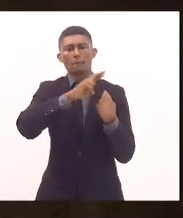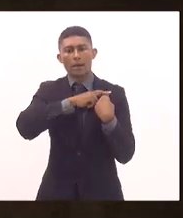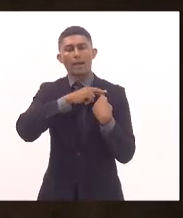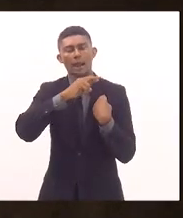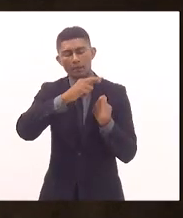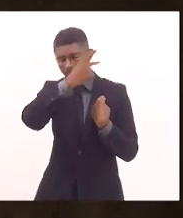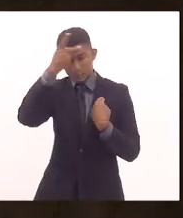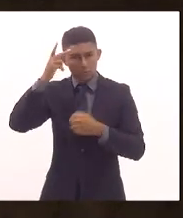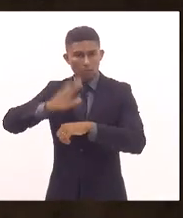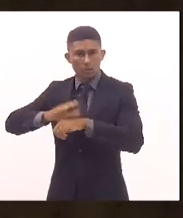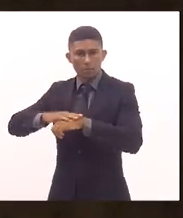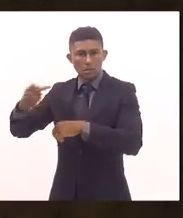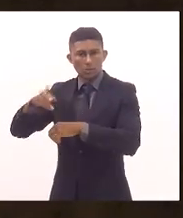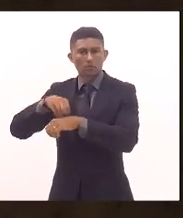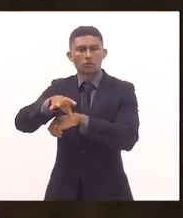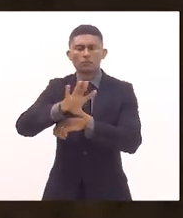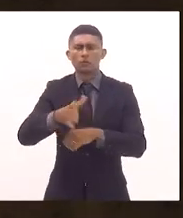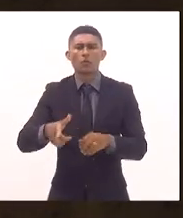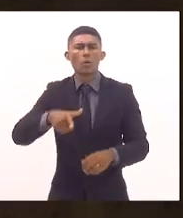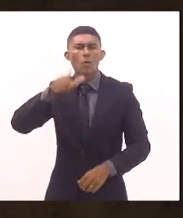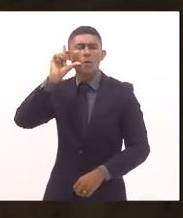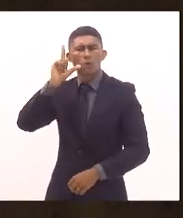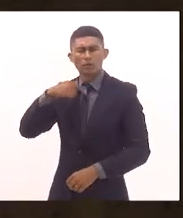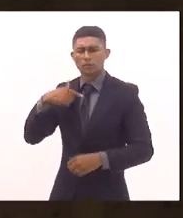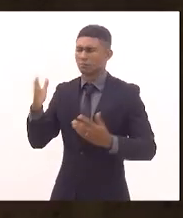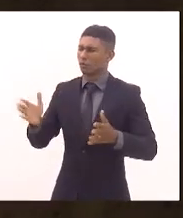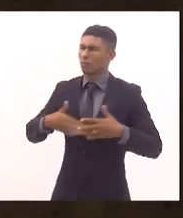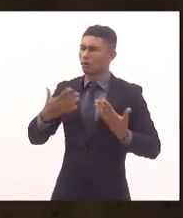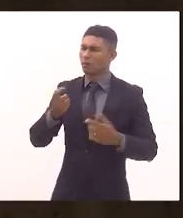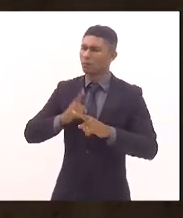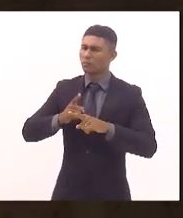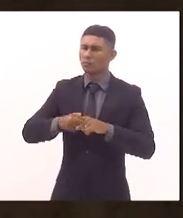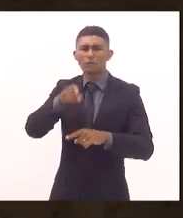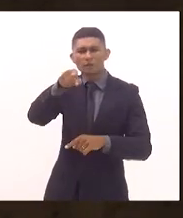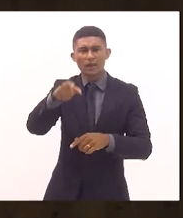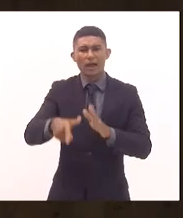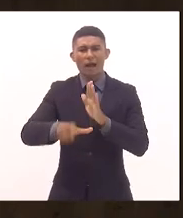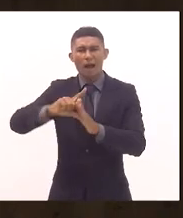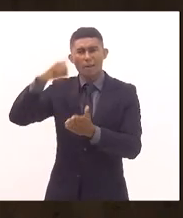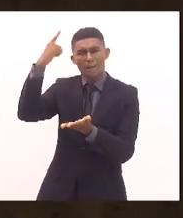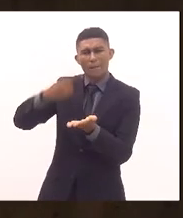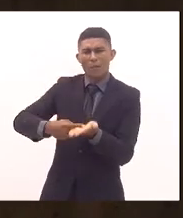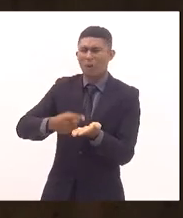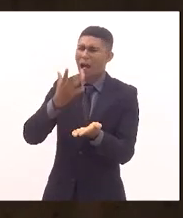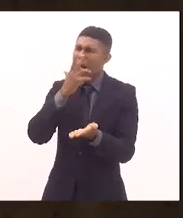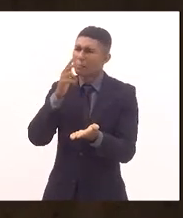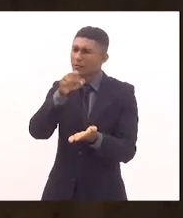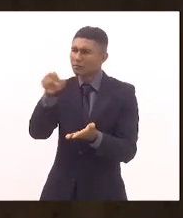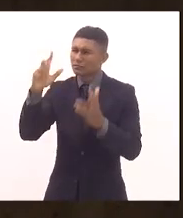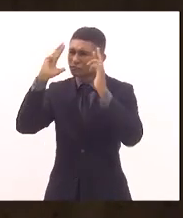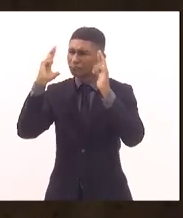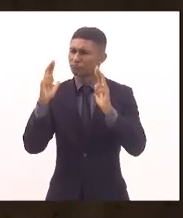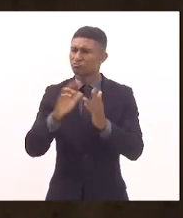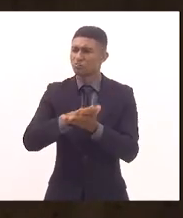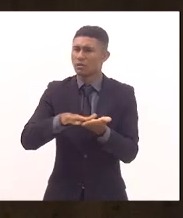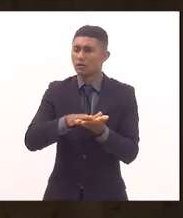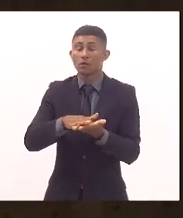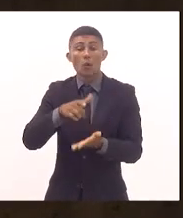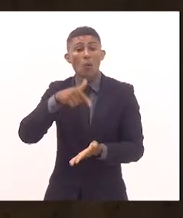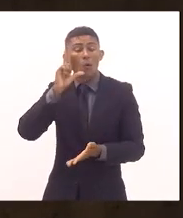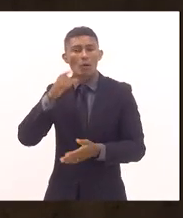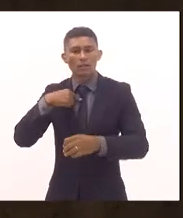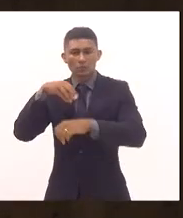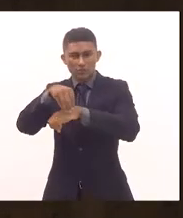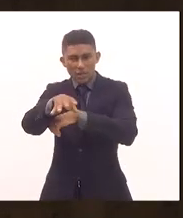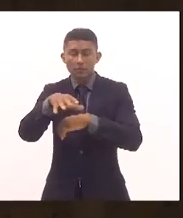E ontem eu fui surpreendido, que acho que é uma quebra, até um desrespeito ao acordo que o senhor tinha feito aqui com essa casa. E eu fiz uma indicação ontem e peço que volte na